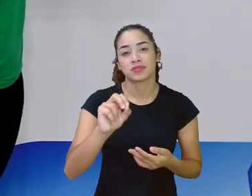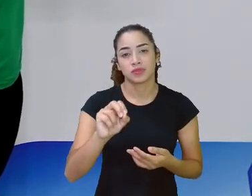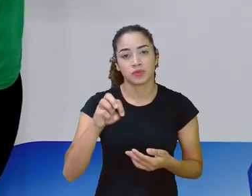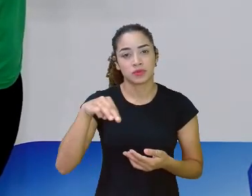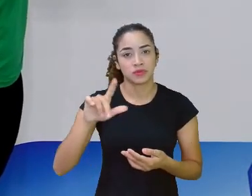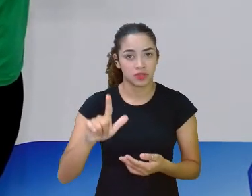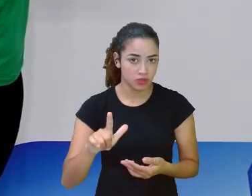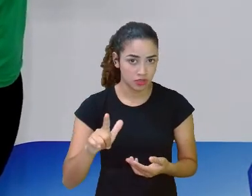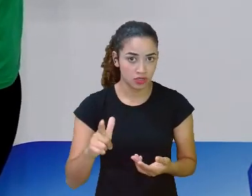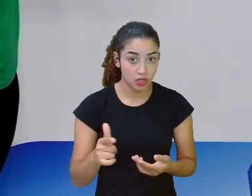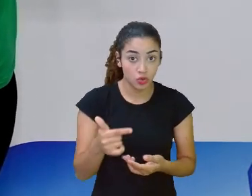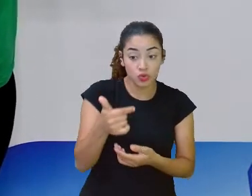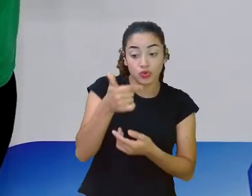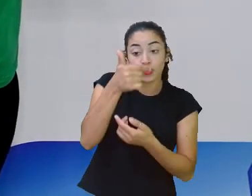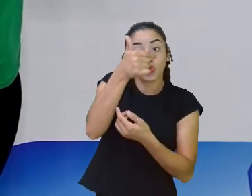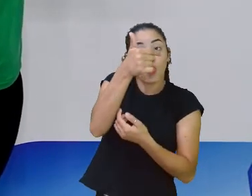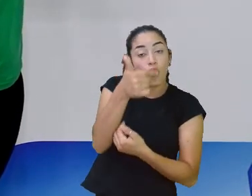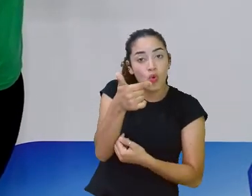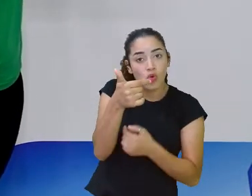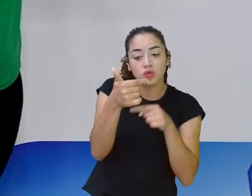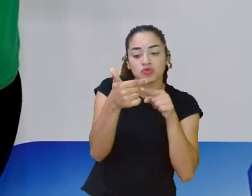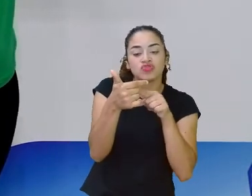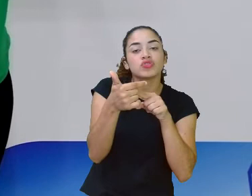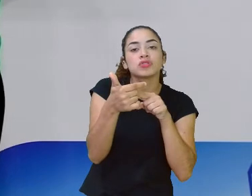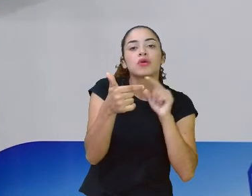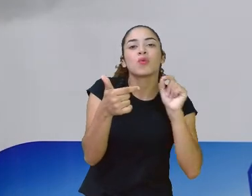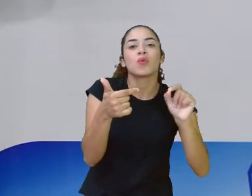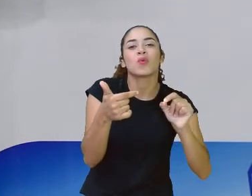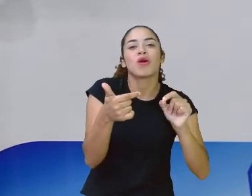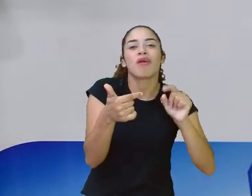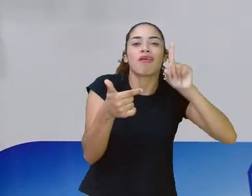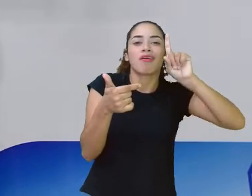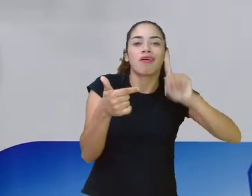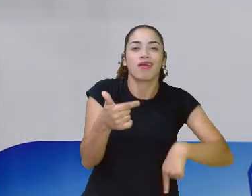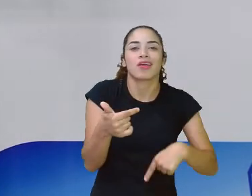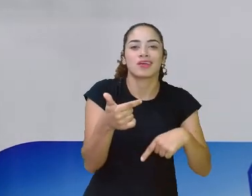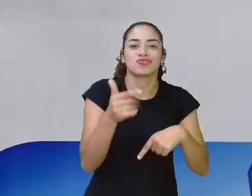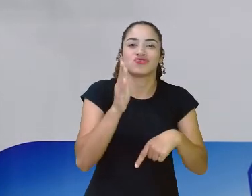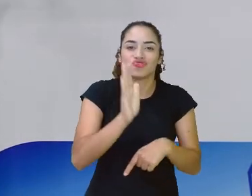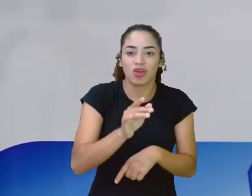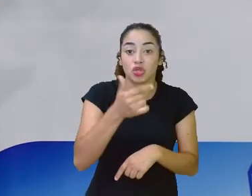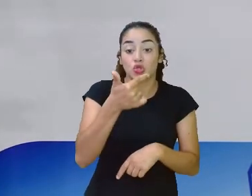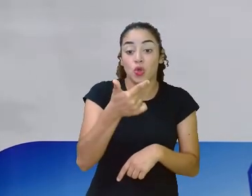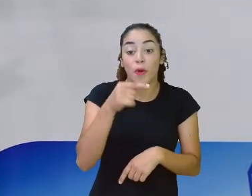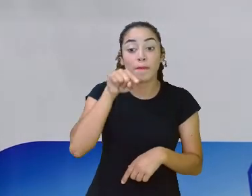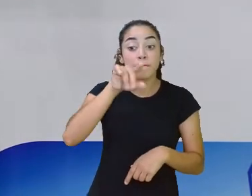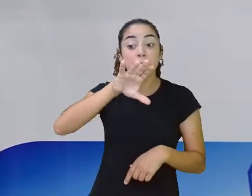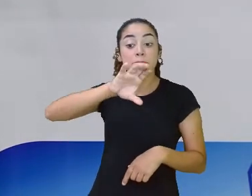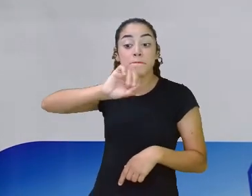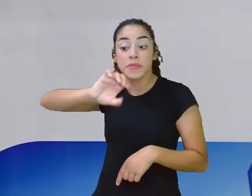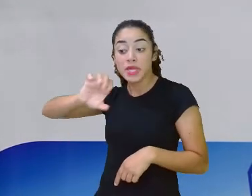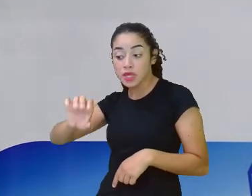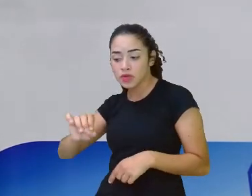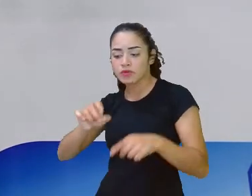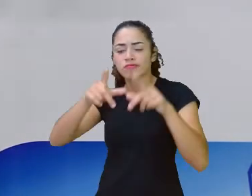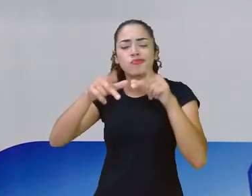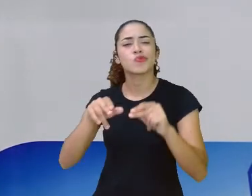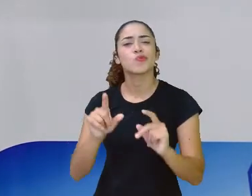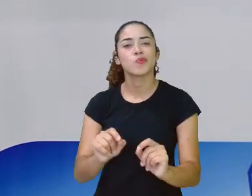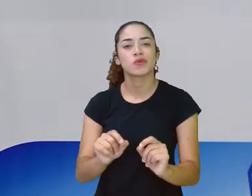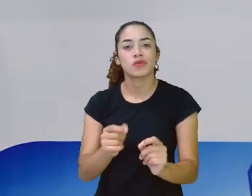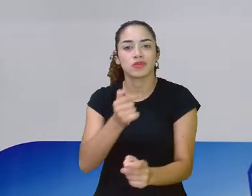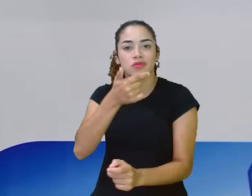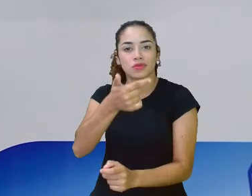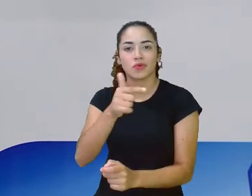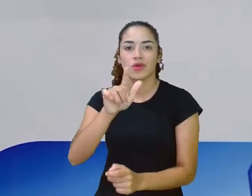2.450 ml, esse 2, ele está me dando exatamente a quantidade inteira. 2.000 ml é o mesmo que